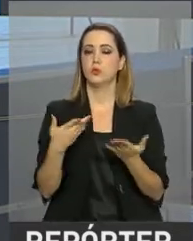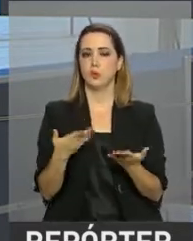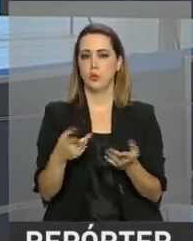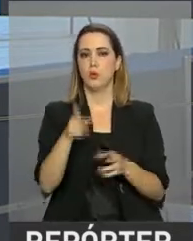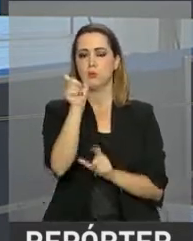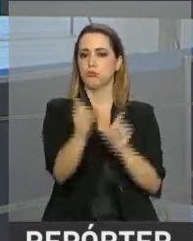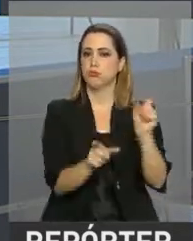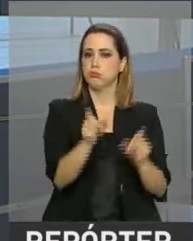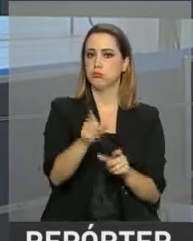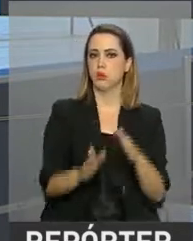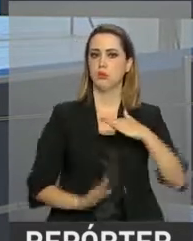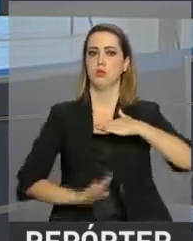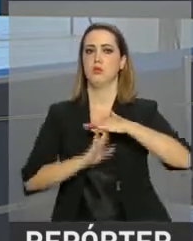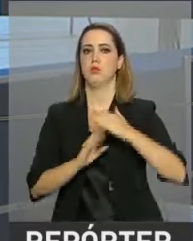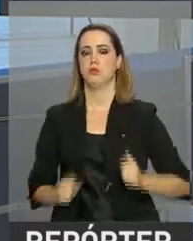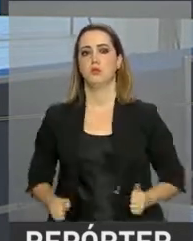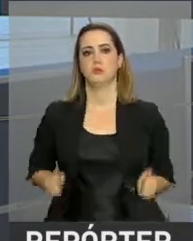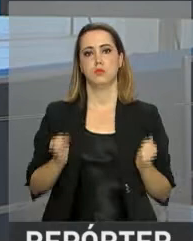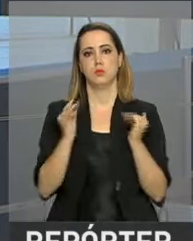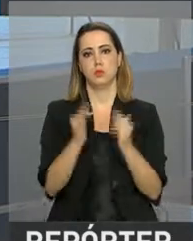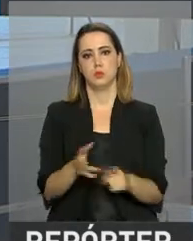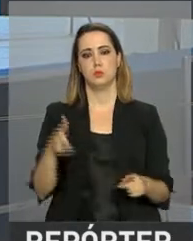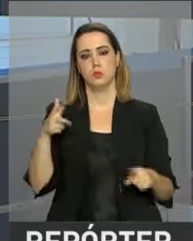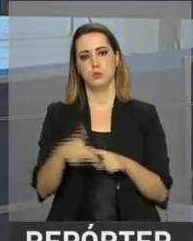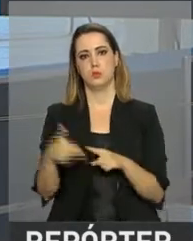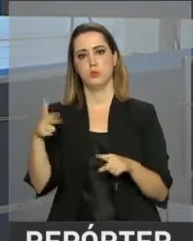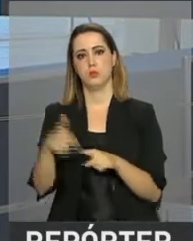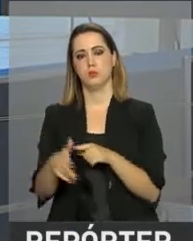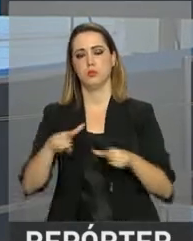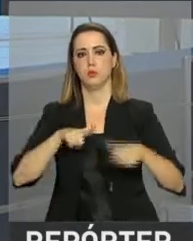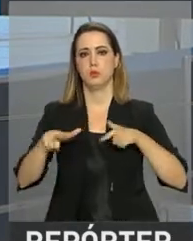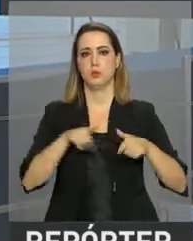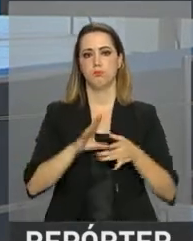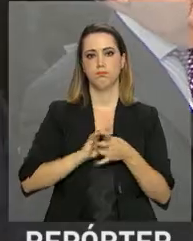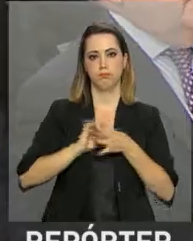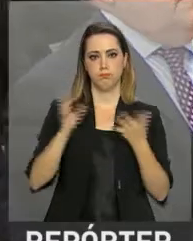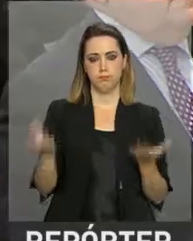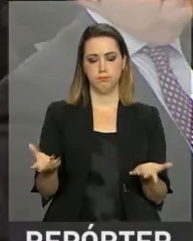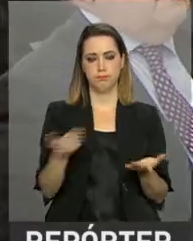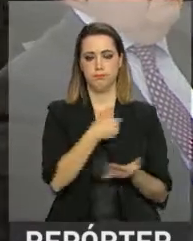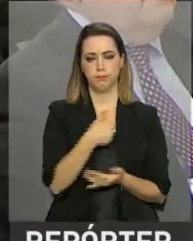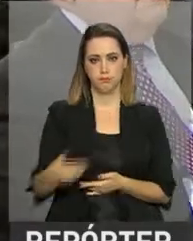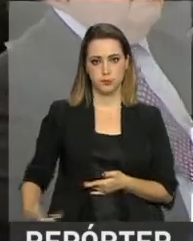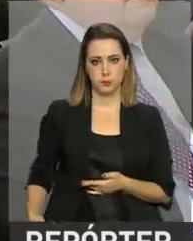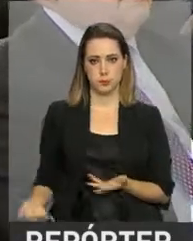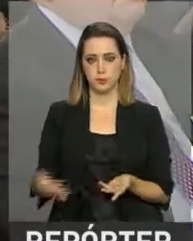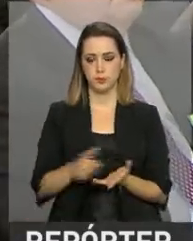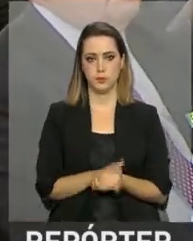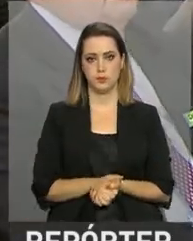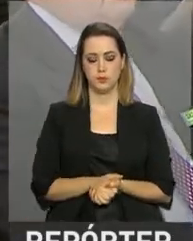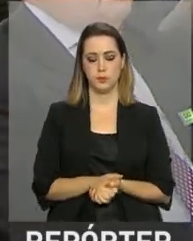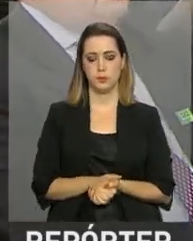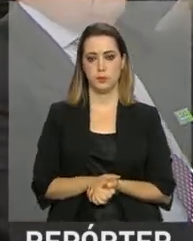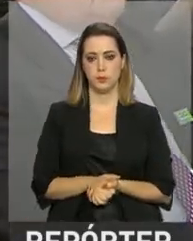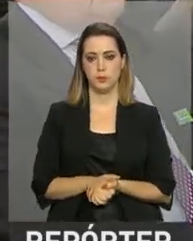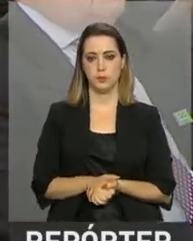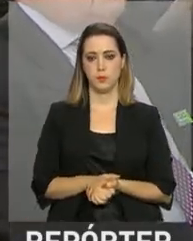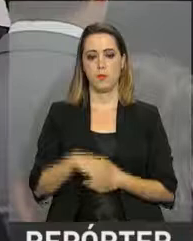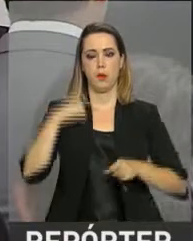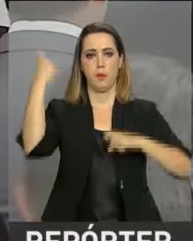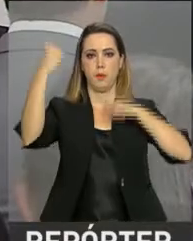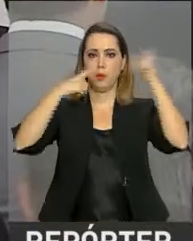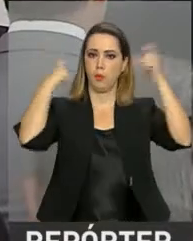comprometeram a limitar o aumento das despesas ea cortar cargos preocupados com a federação